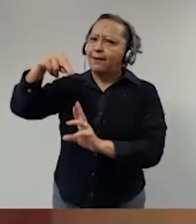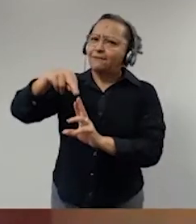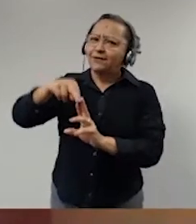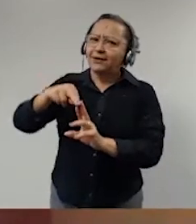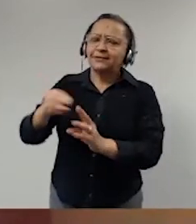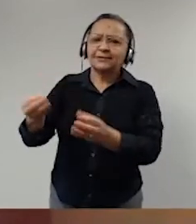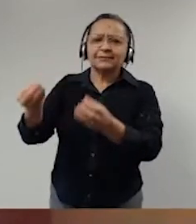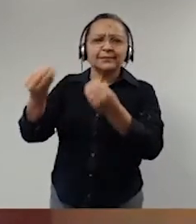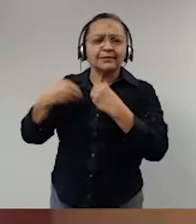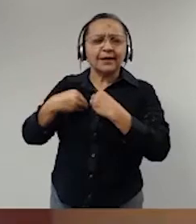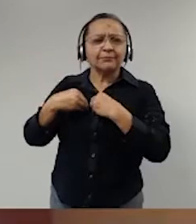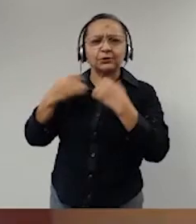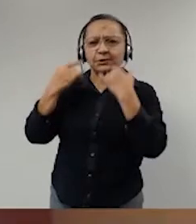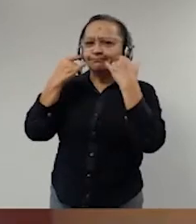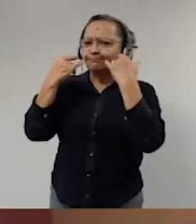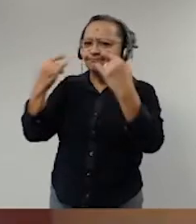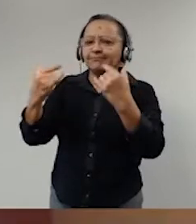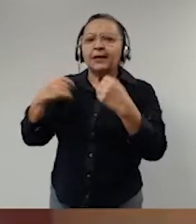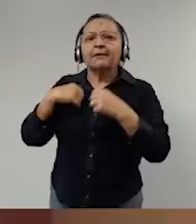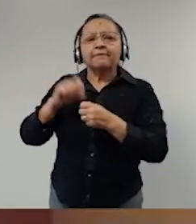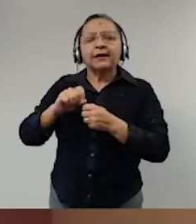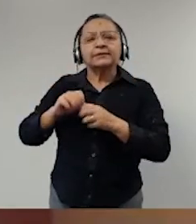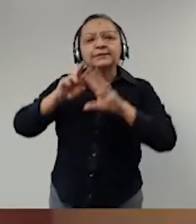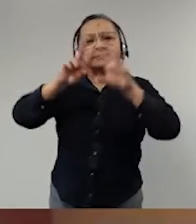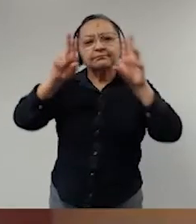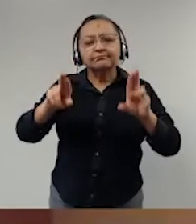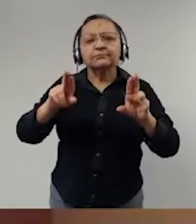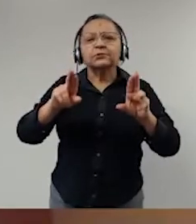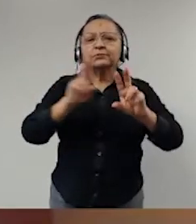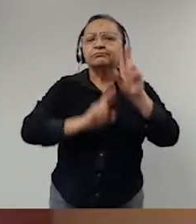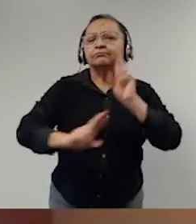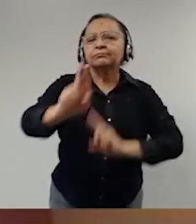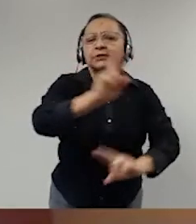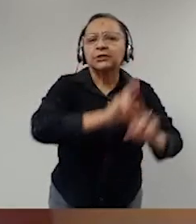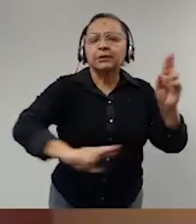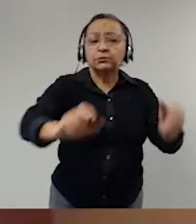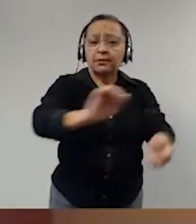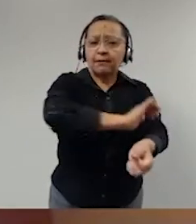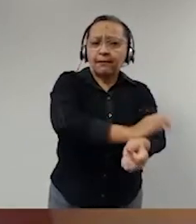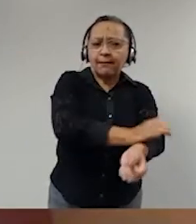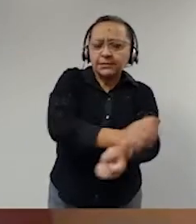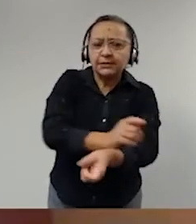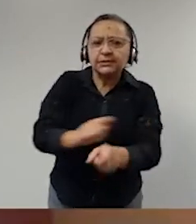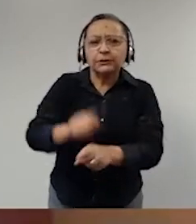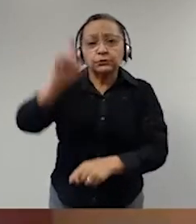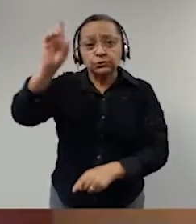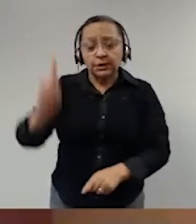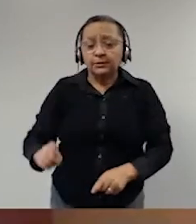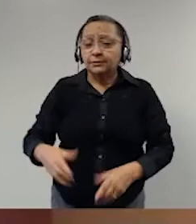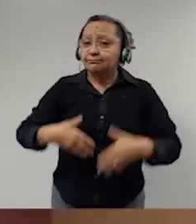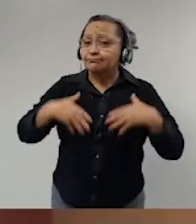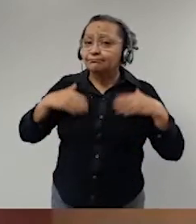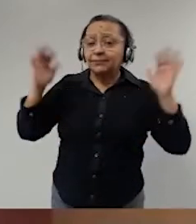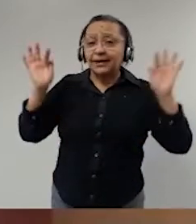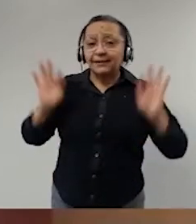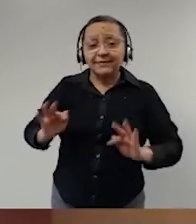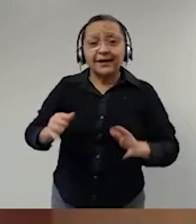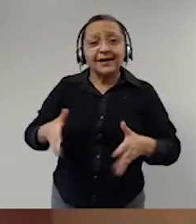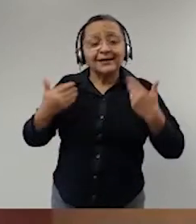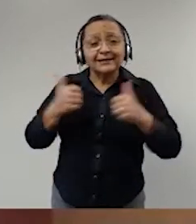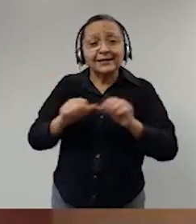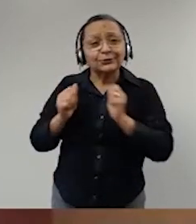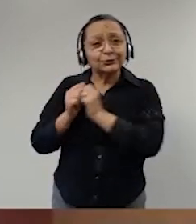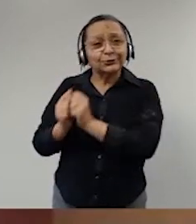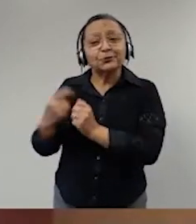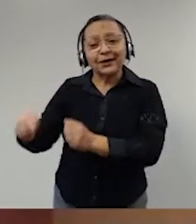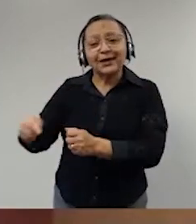nos estudos que faço sobre relações raciais e direito. Então, é uma alegria estar com o professor Adilson, sempre aprender com o professor Adilson também,